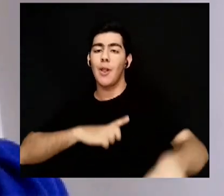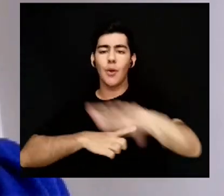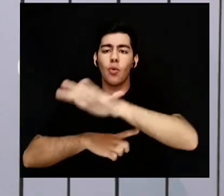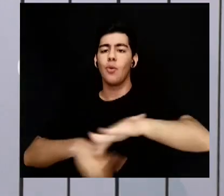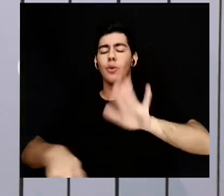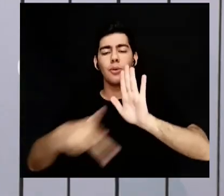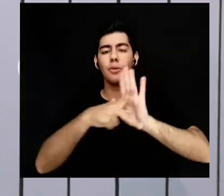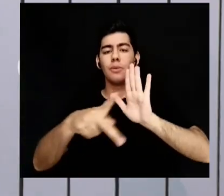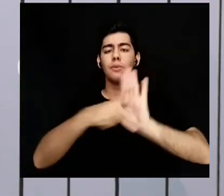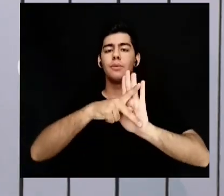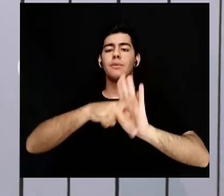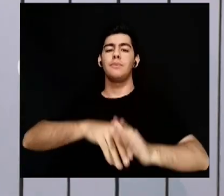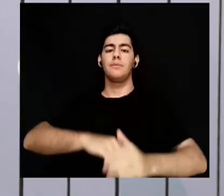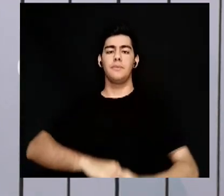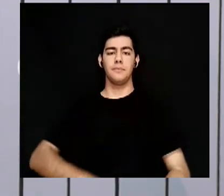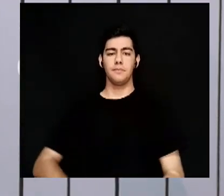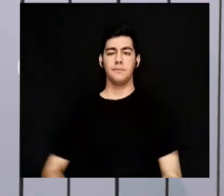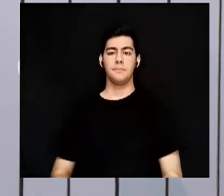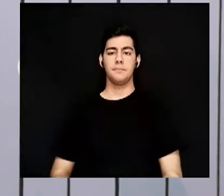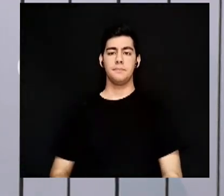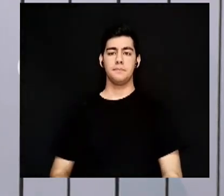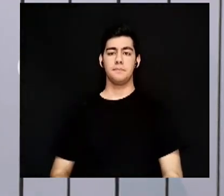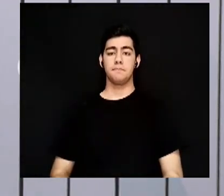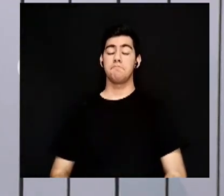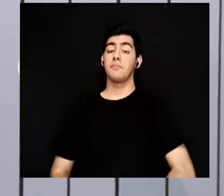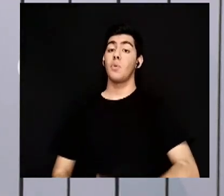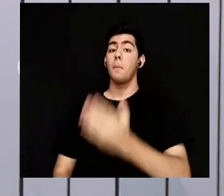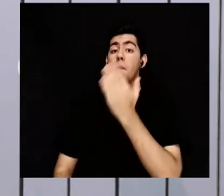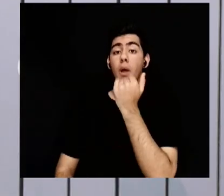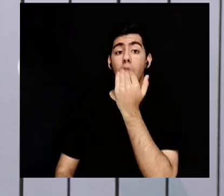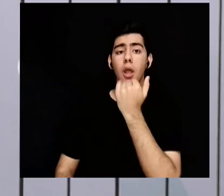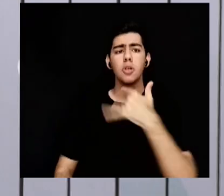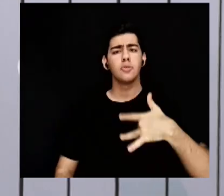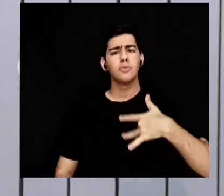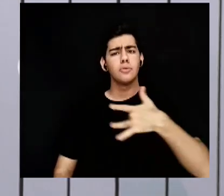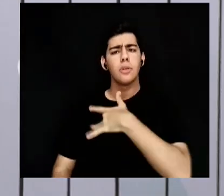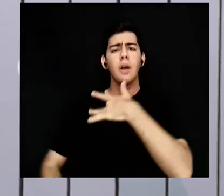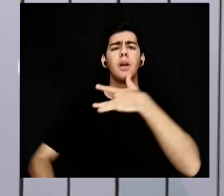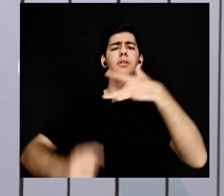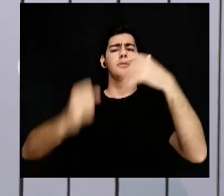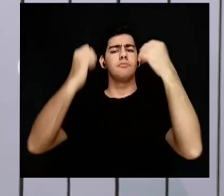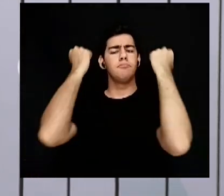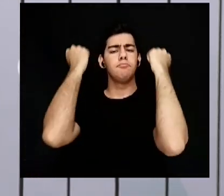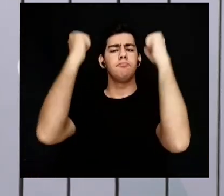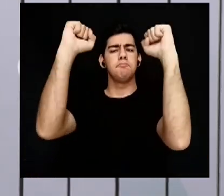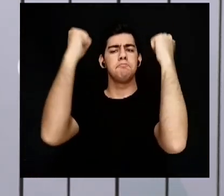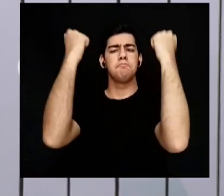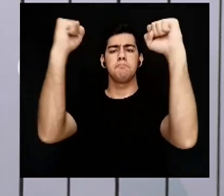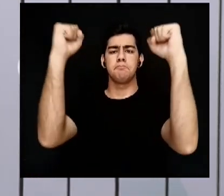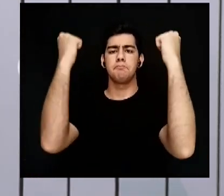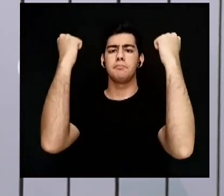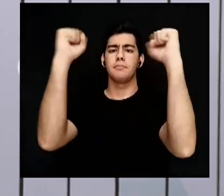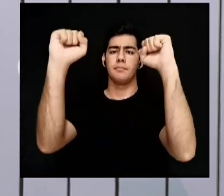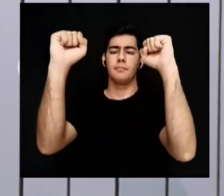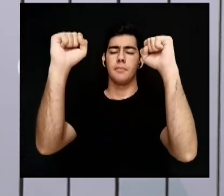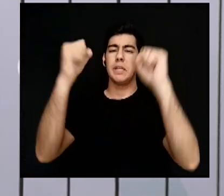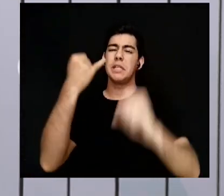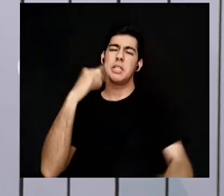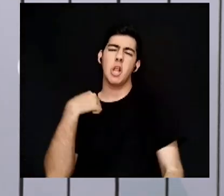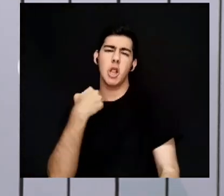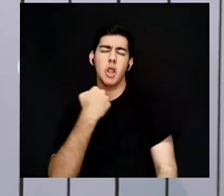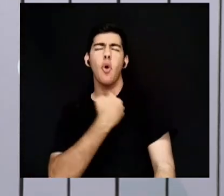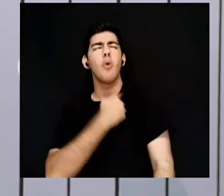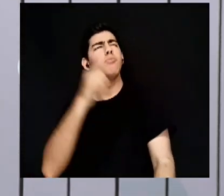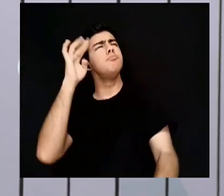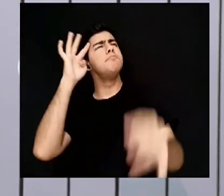bem, uma alimentação balanceada, exercício físico, né? Se a gente para analisar, parece algo